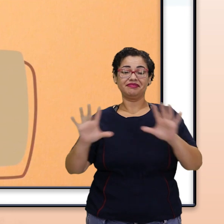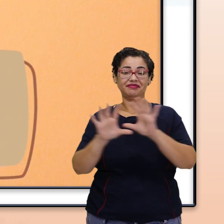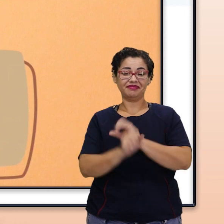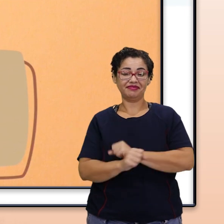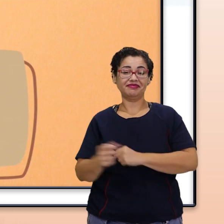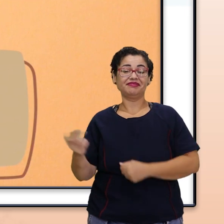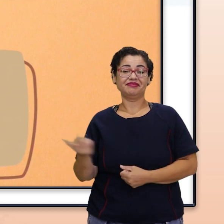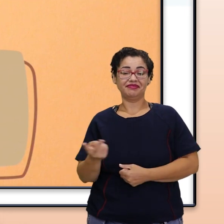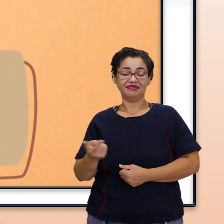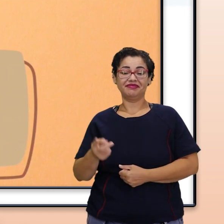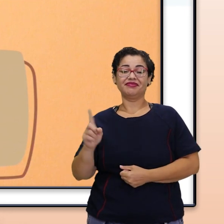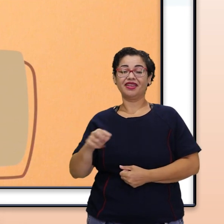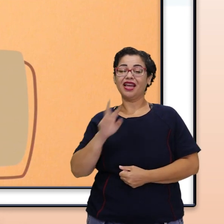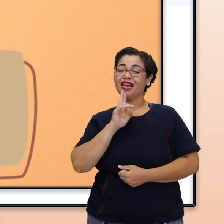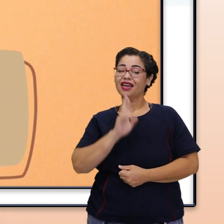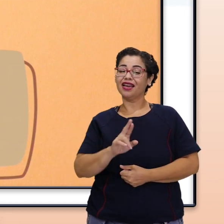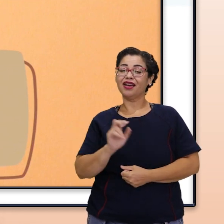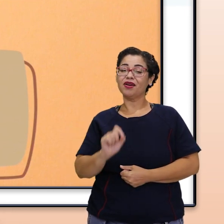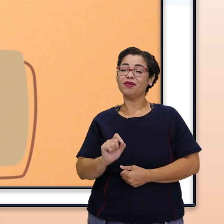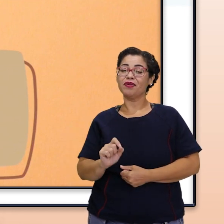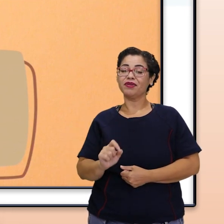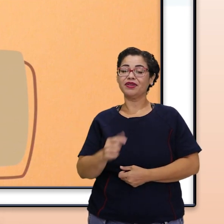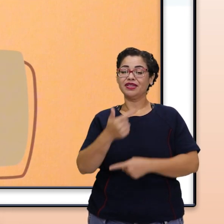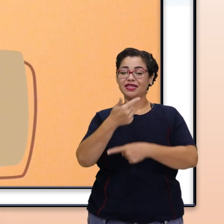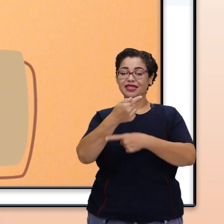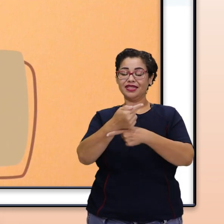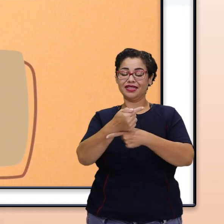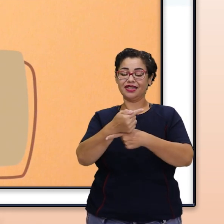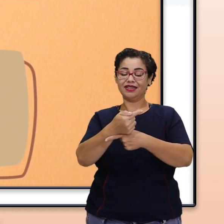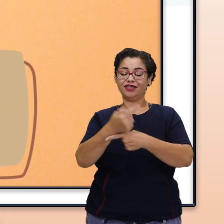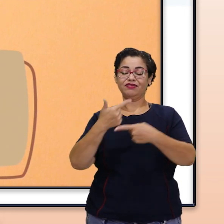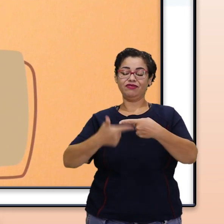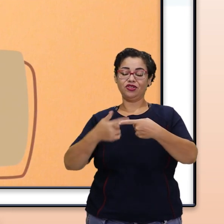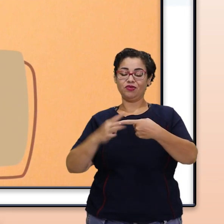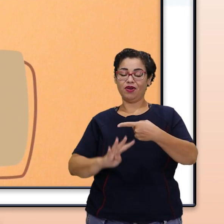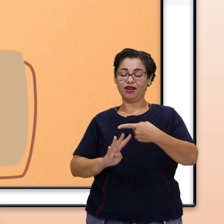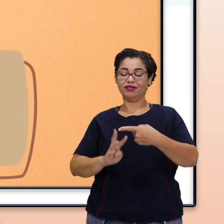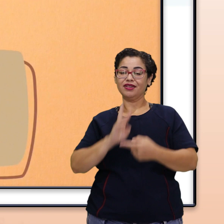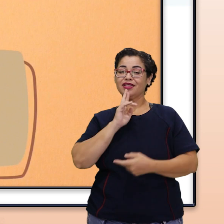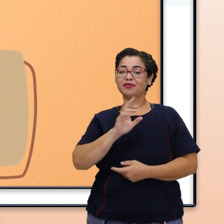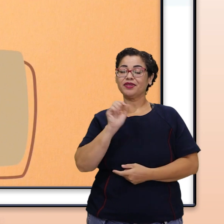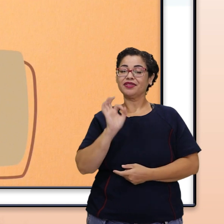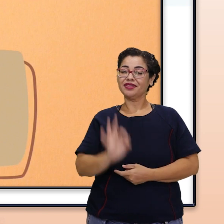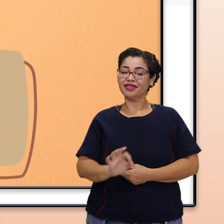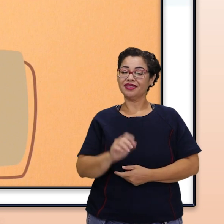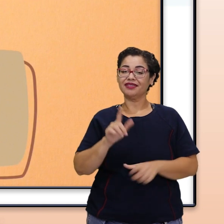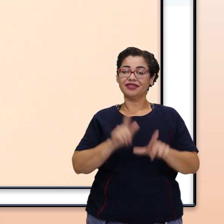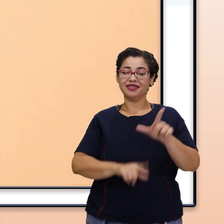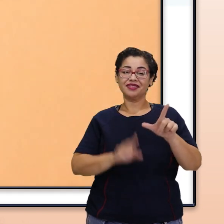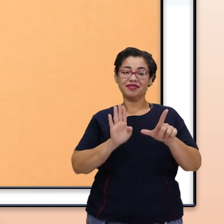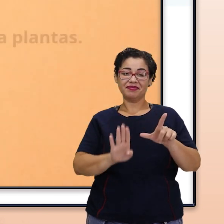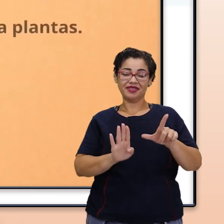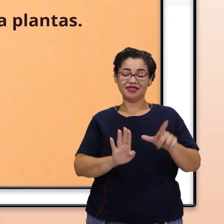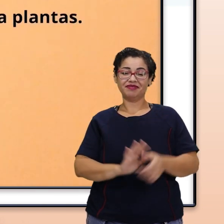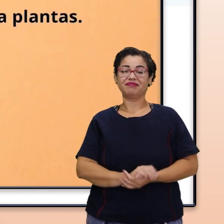4/24 mais 3/24 é igual a 7/24. Resposta correta, letra